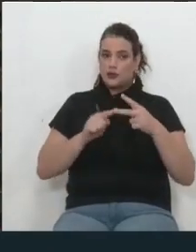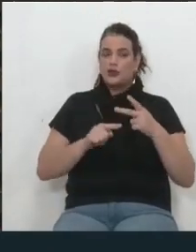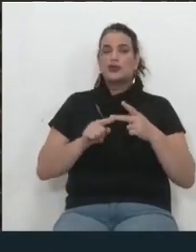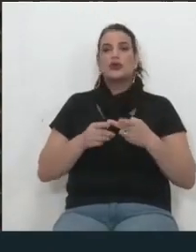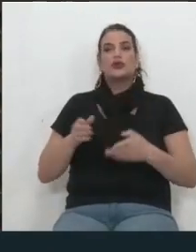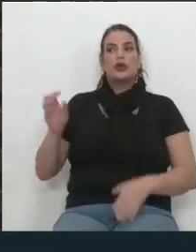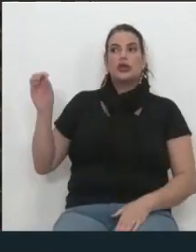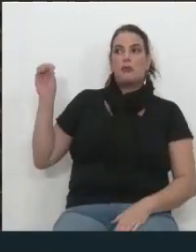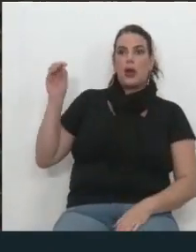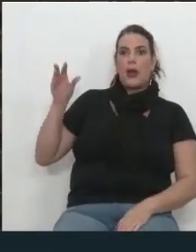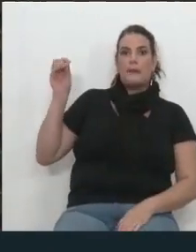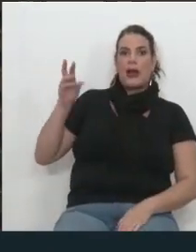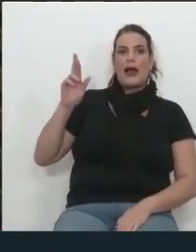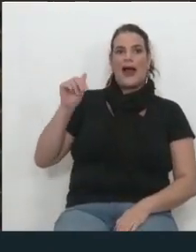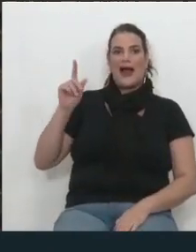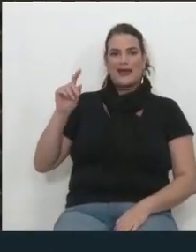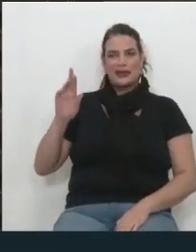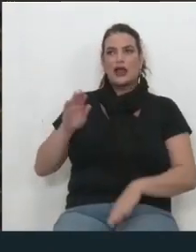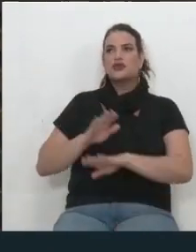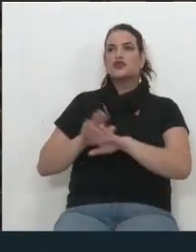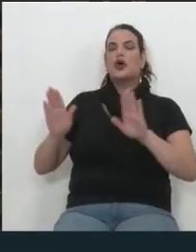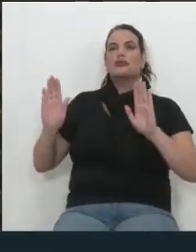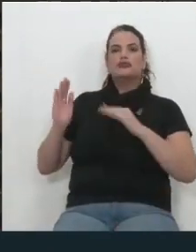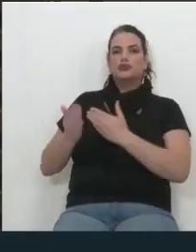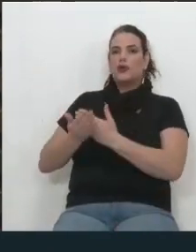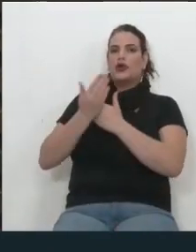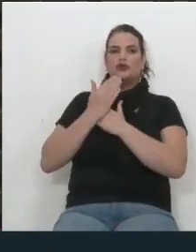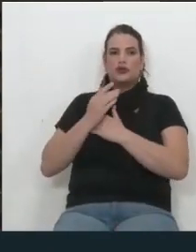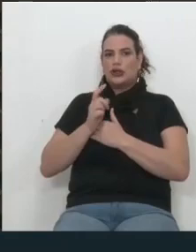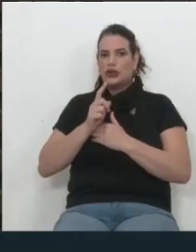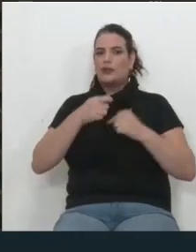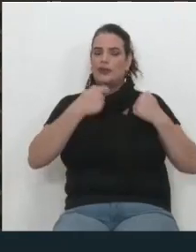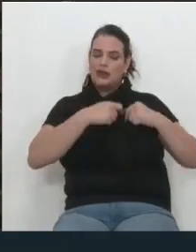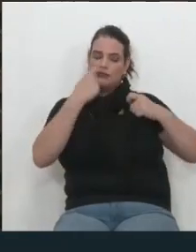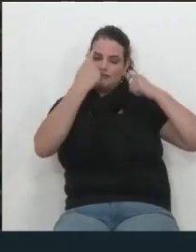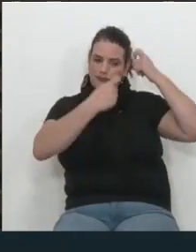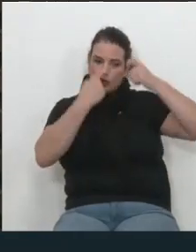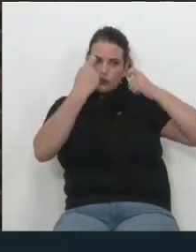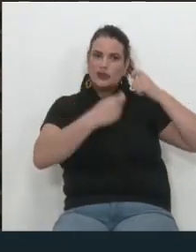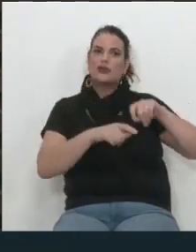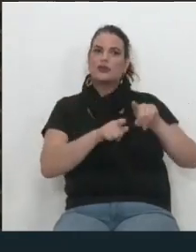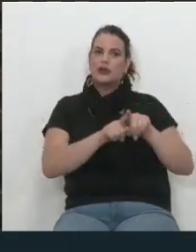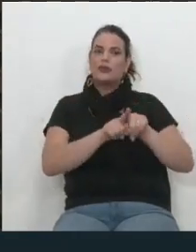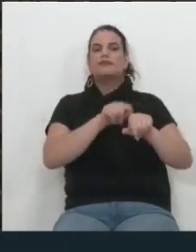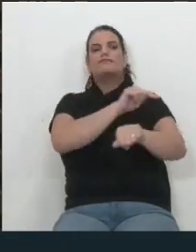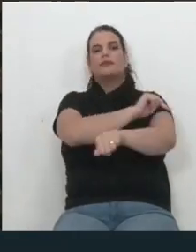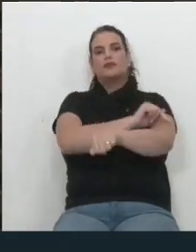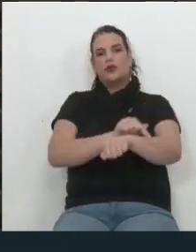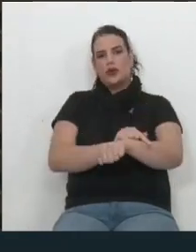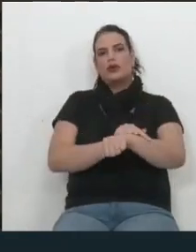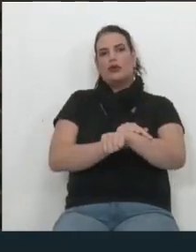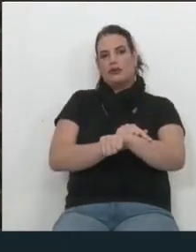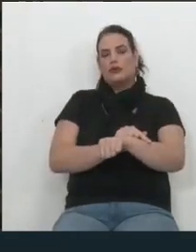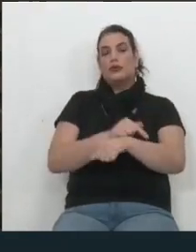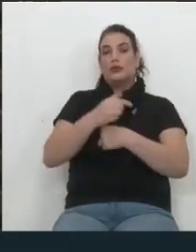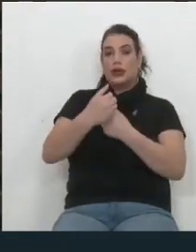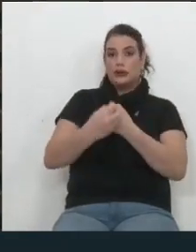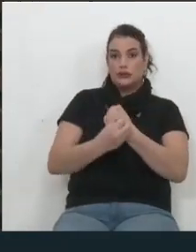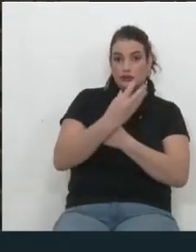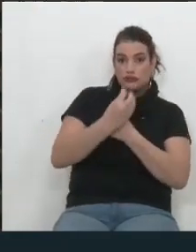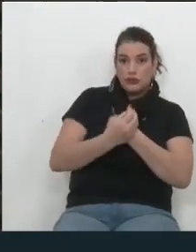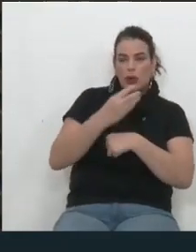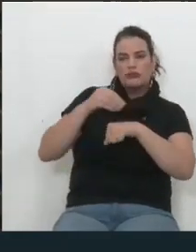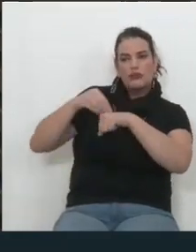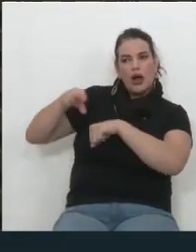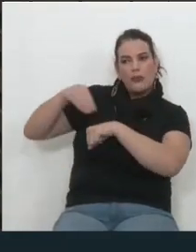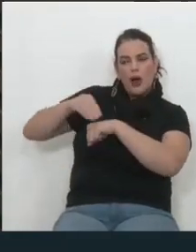radar nos diversas vias da cidade se você não se preocupa na contratação de profissionais para orientar o pedestre,